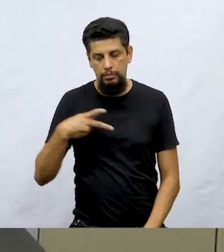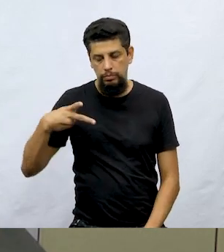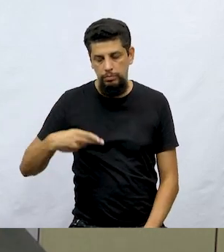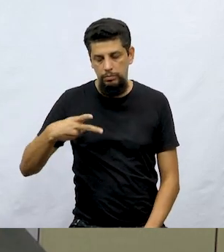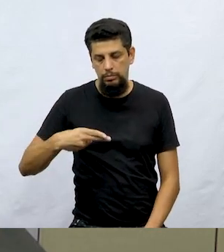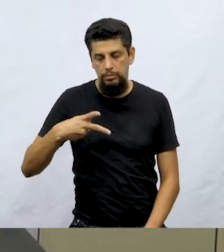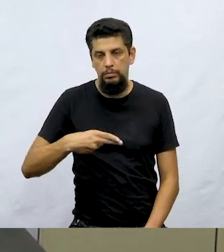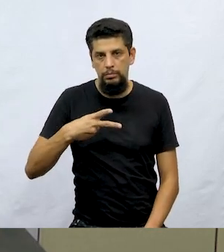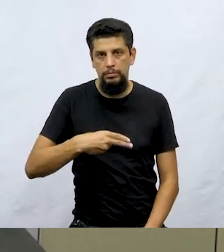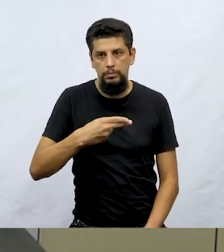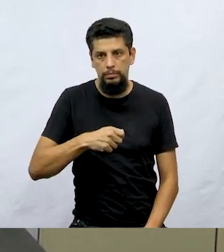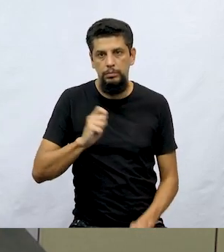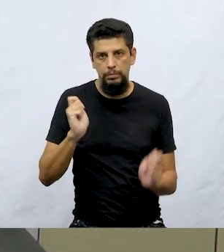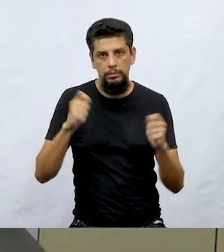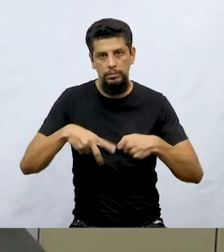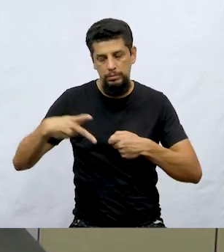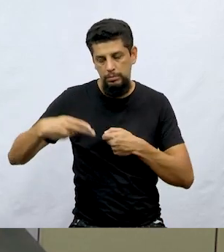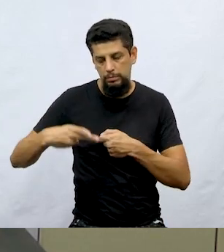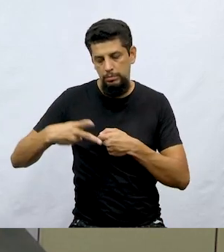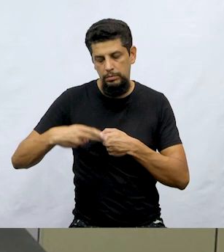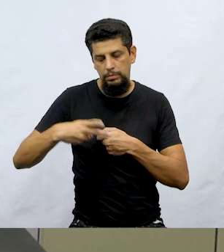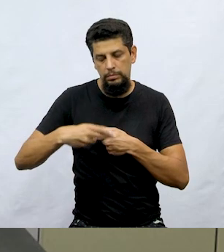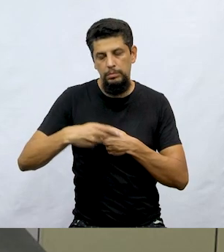tesoura, que dá para cortar também.